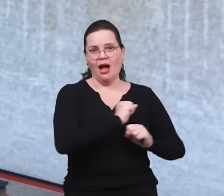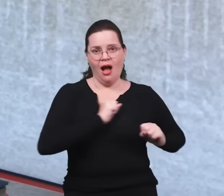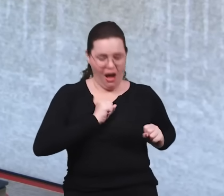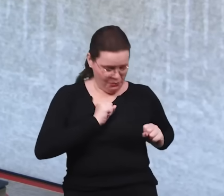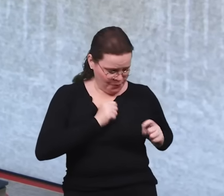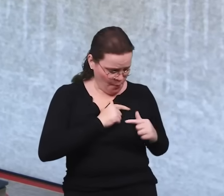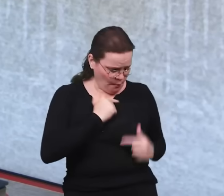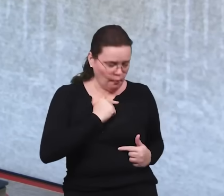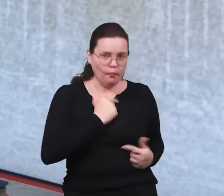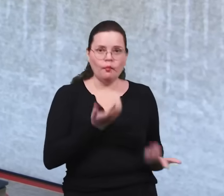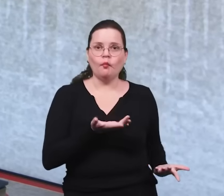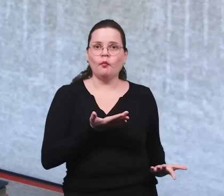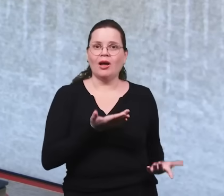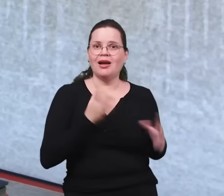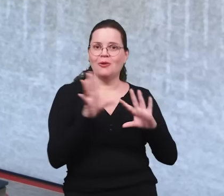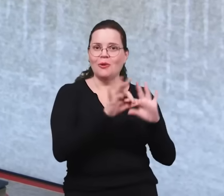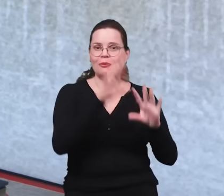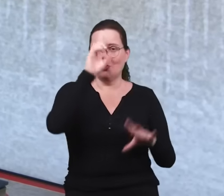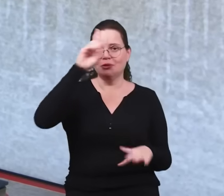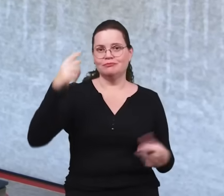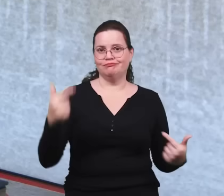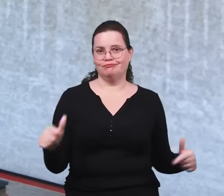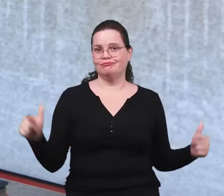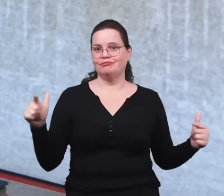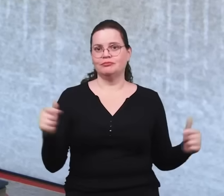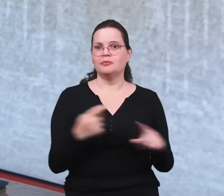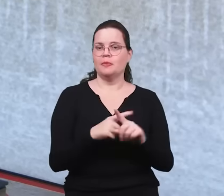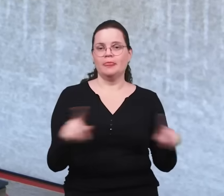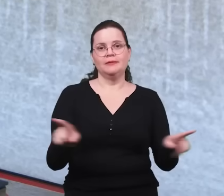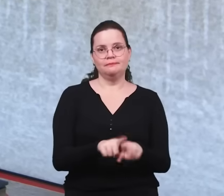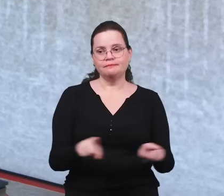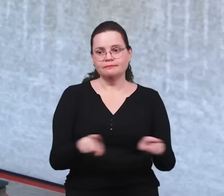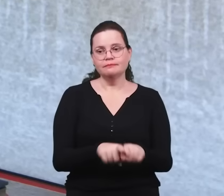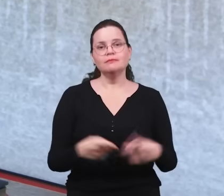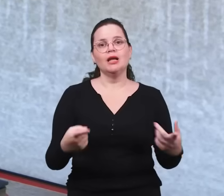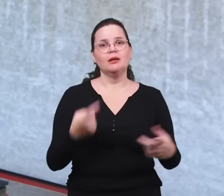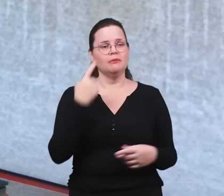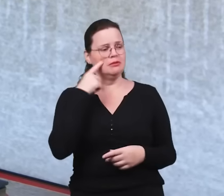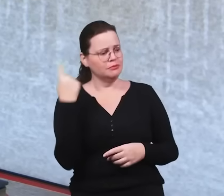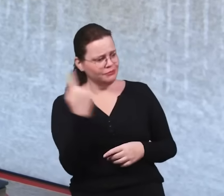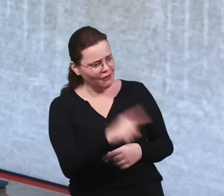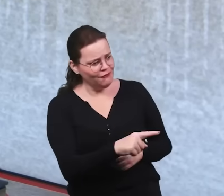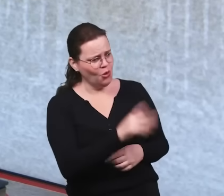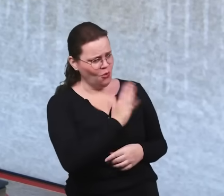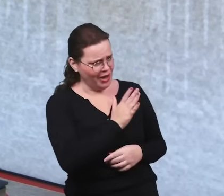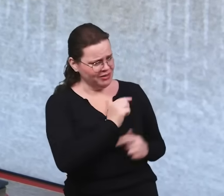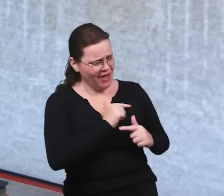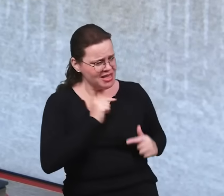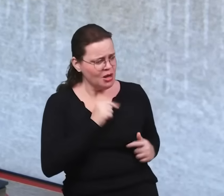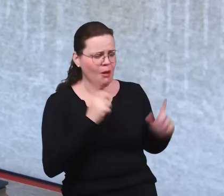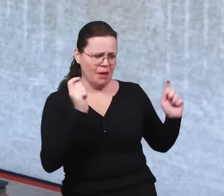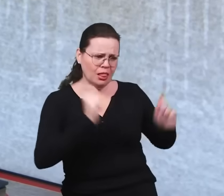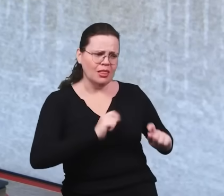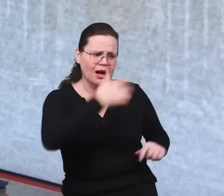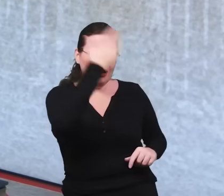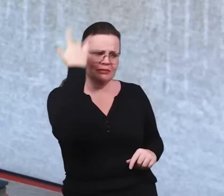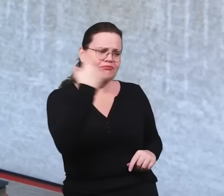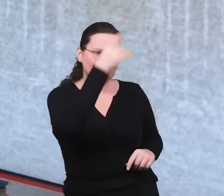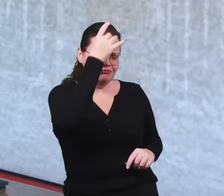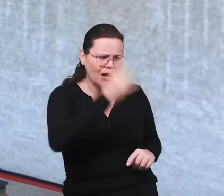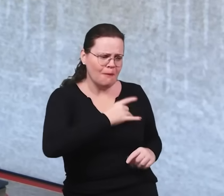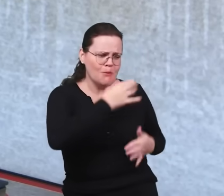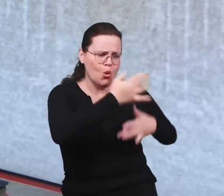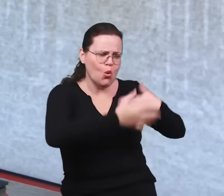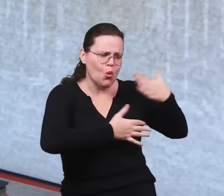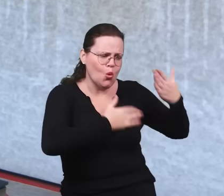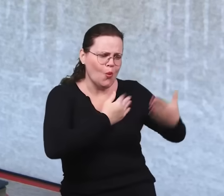em compensação, ele encontrou o homem em cujo coração cabia muita água. Assim como aquelas talhas